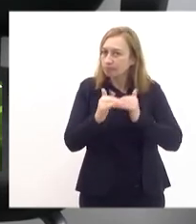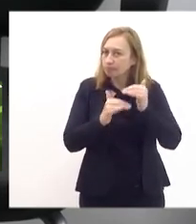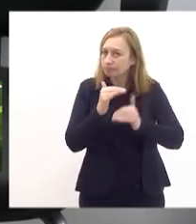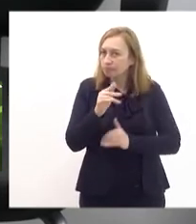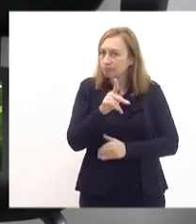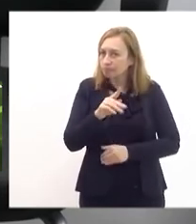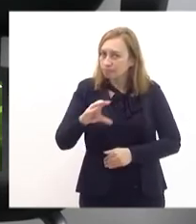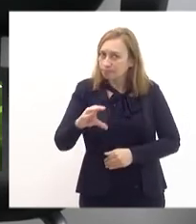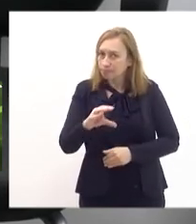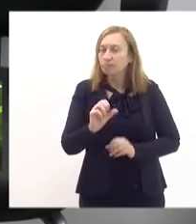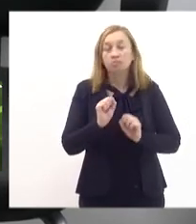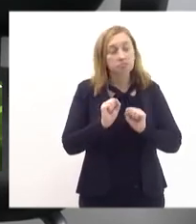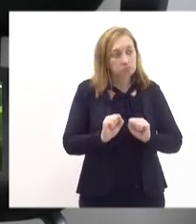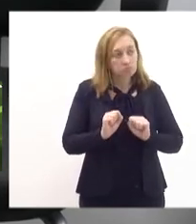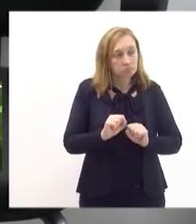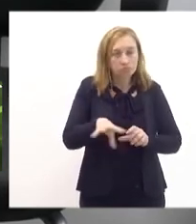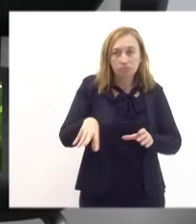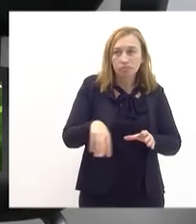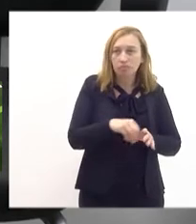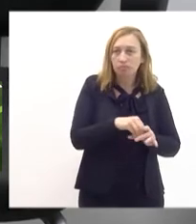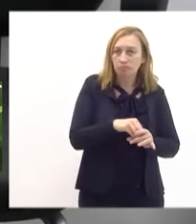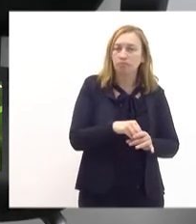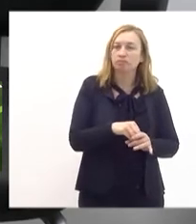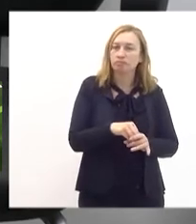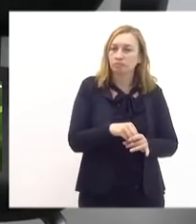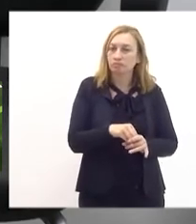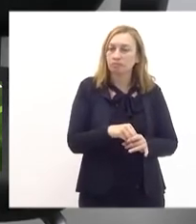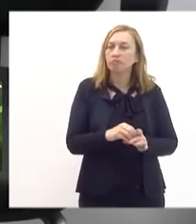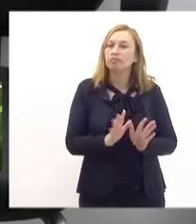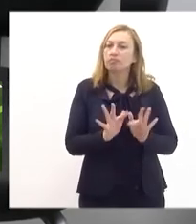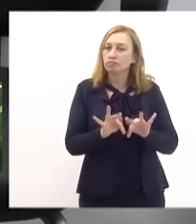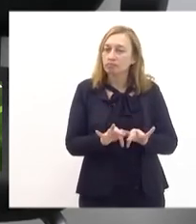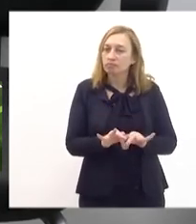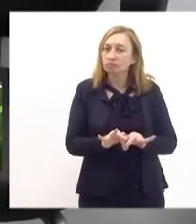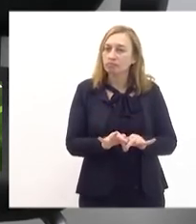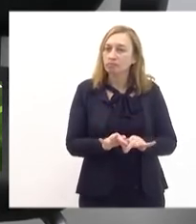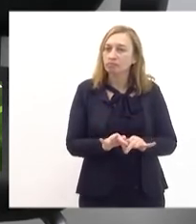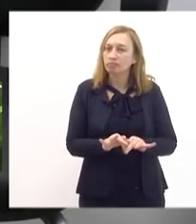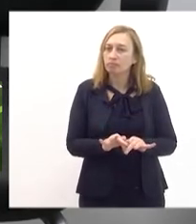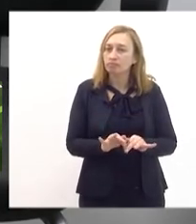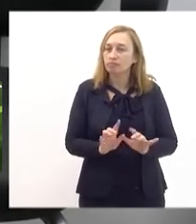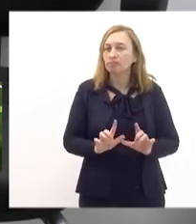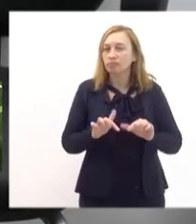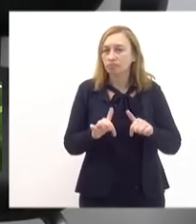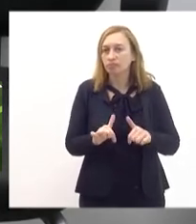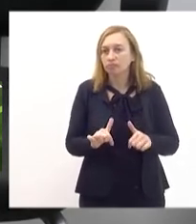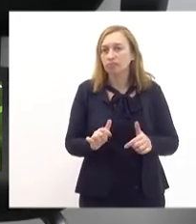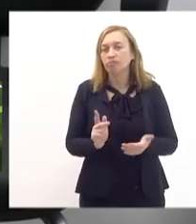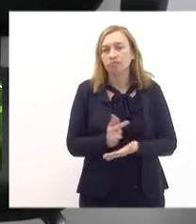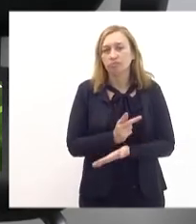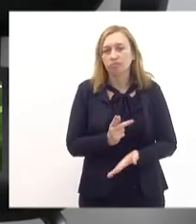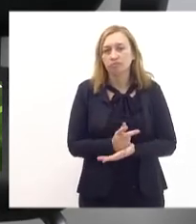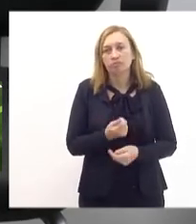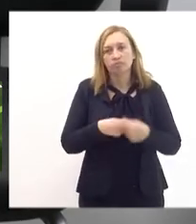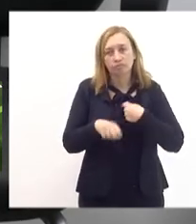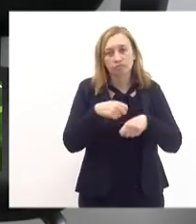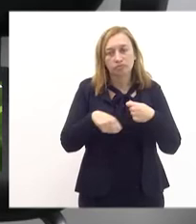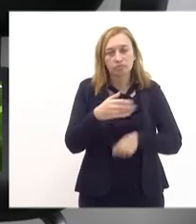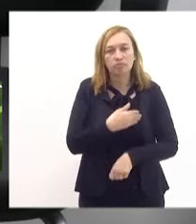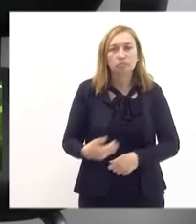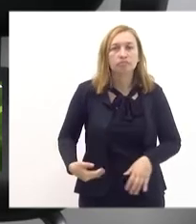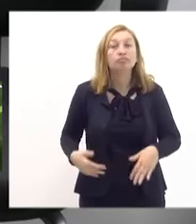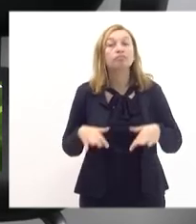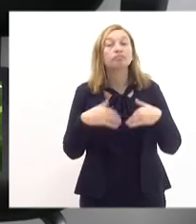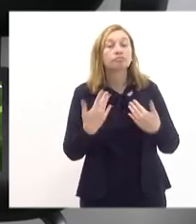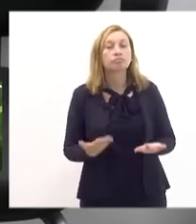PAR, possa concluir pela prática dessa infração, né, do ato lesivo, a administração pública. Então,